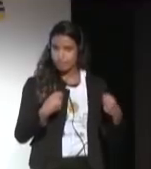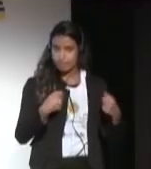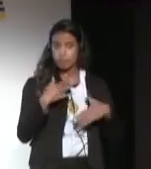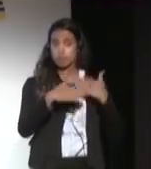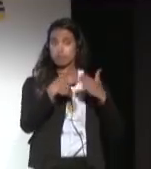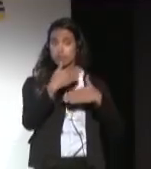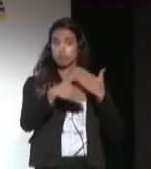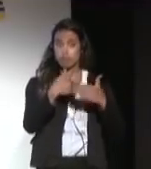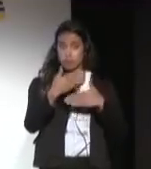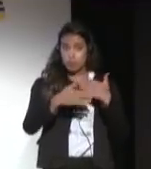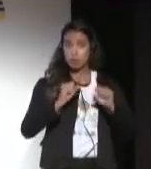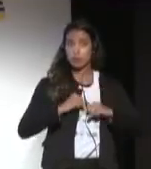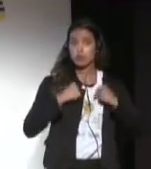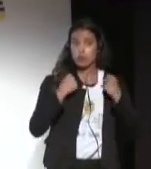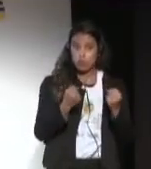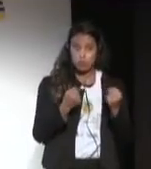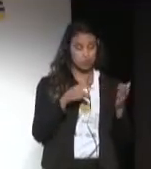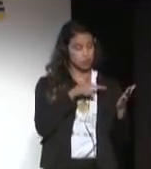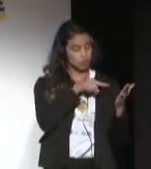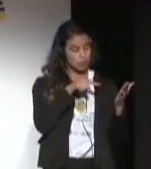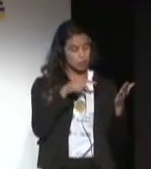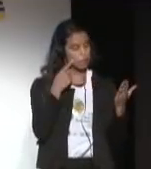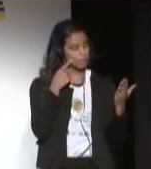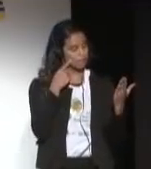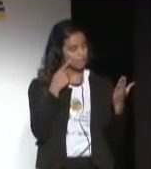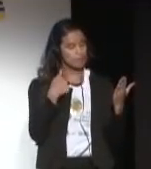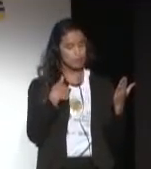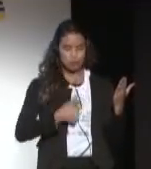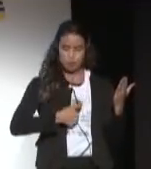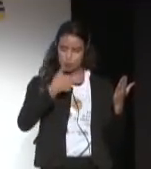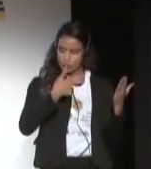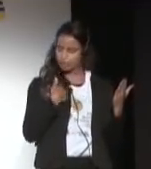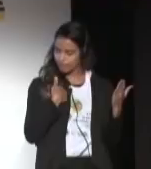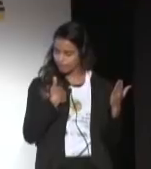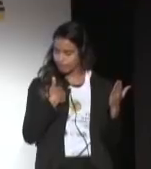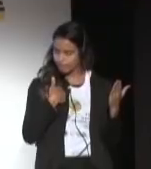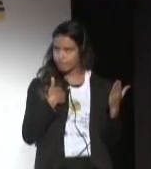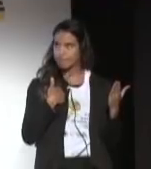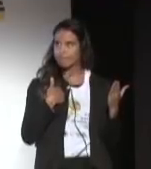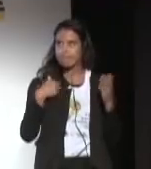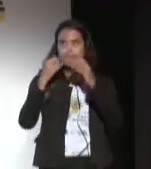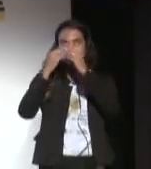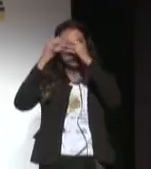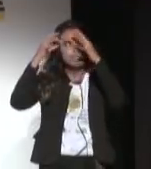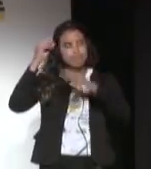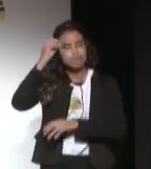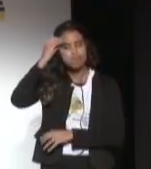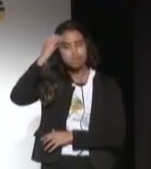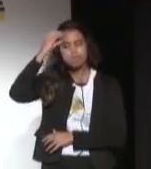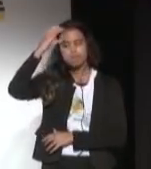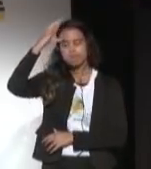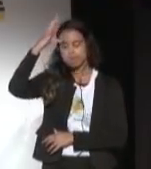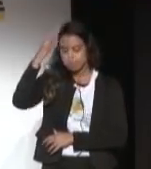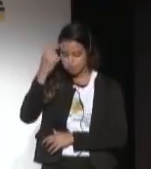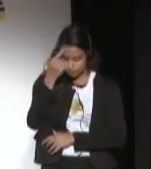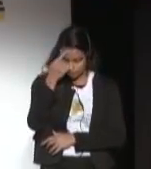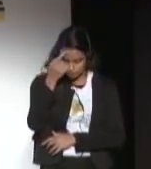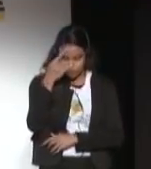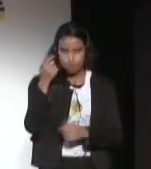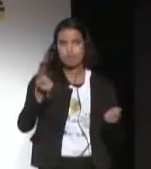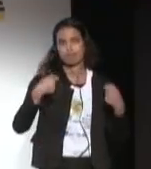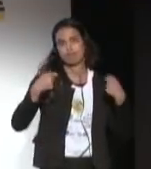que com esforço eles podem atingir o sucesso. E com isso eles criam uma mentalidade de crescimento. E se você tem uma mentalidade de